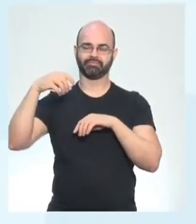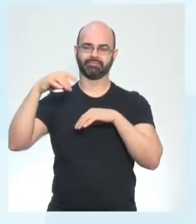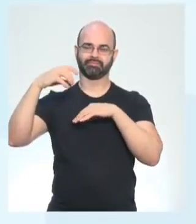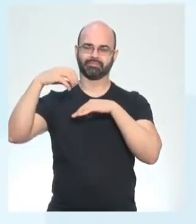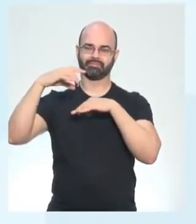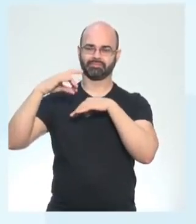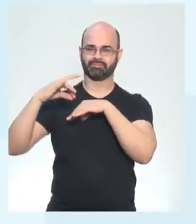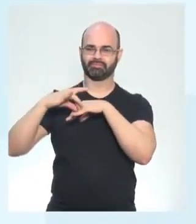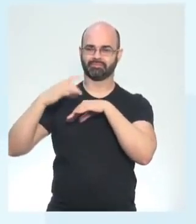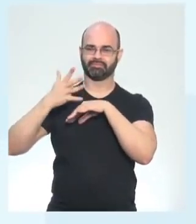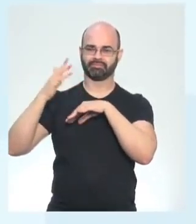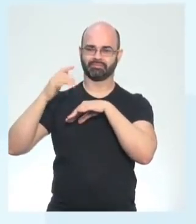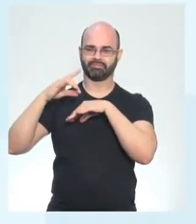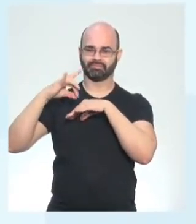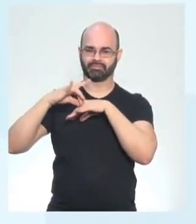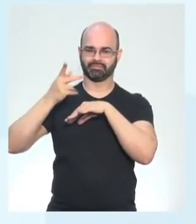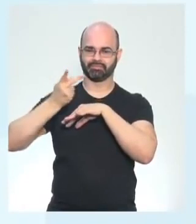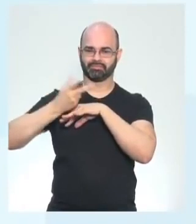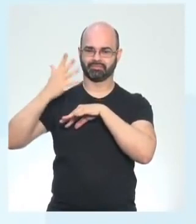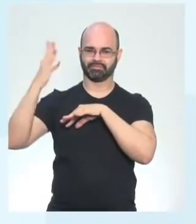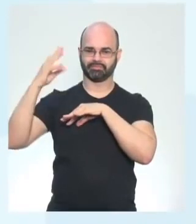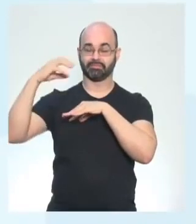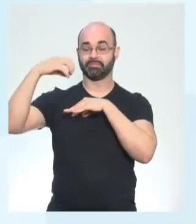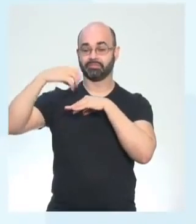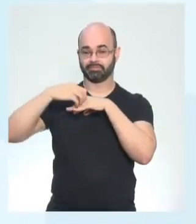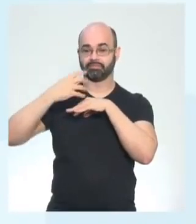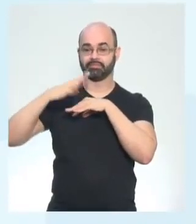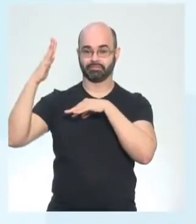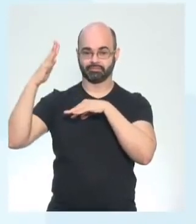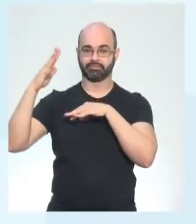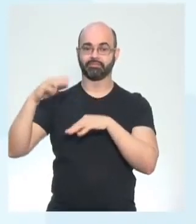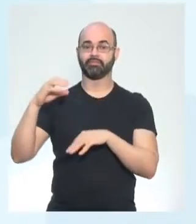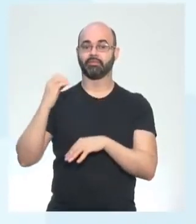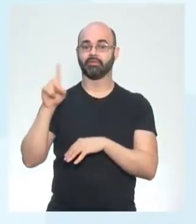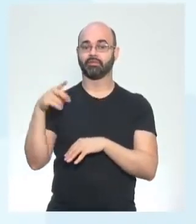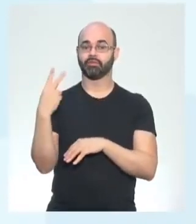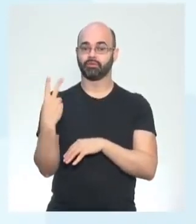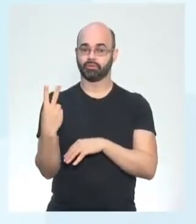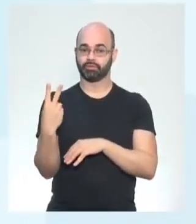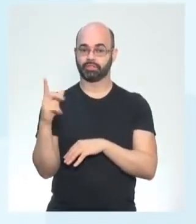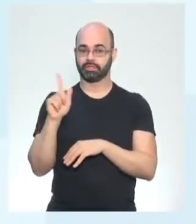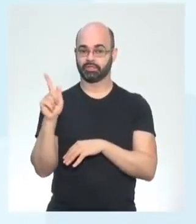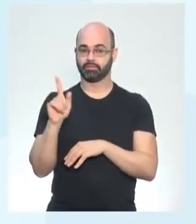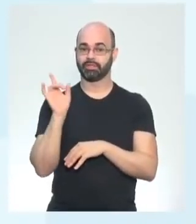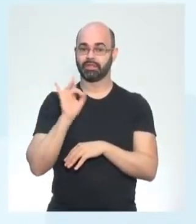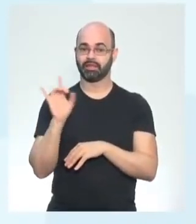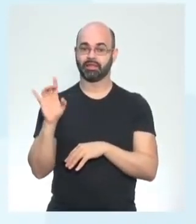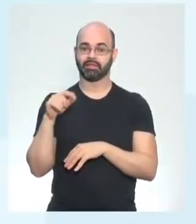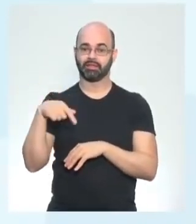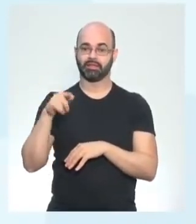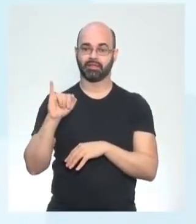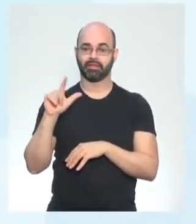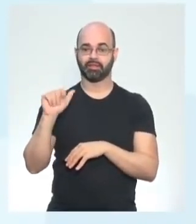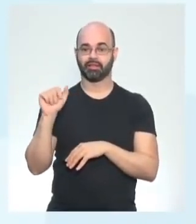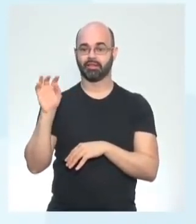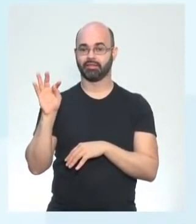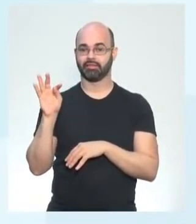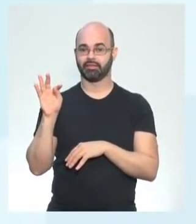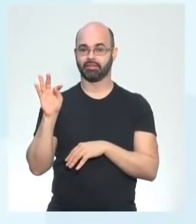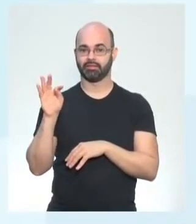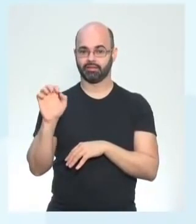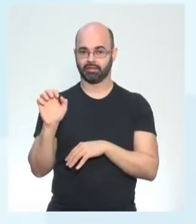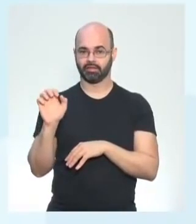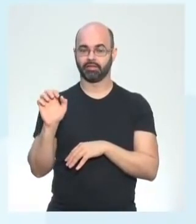ele tem 0,2 gramas a cada quilate. Então é só multiplicar, né? Legal. Então 26